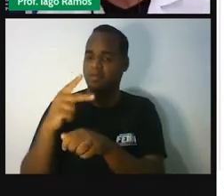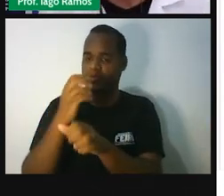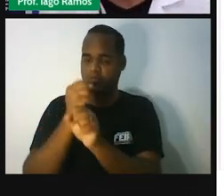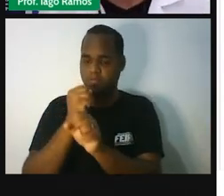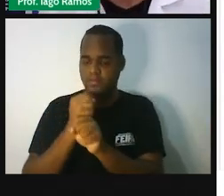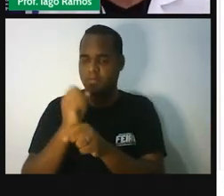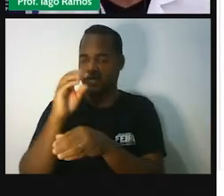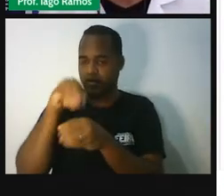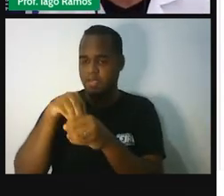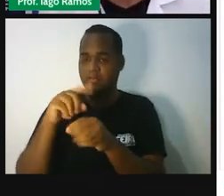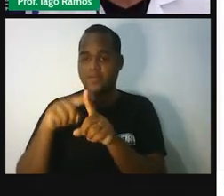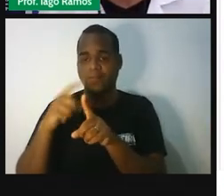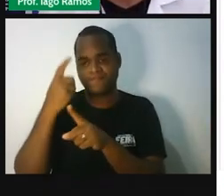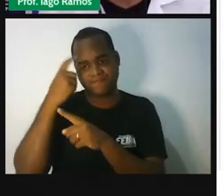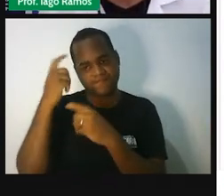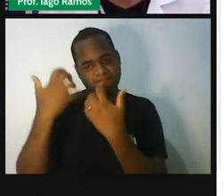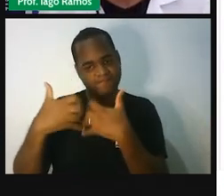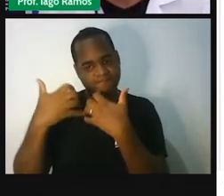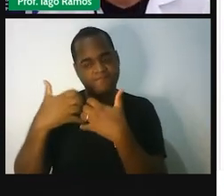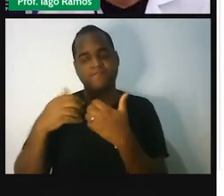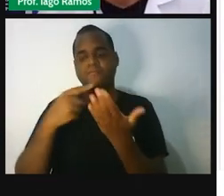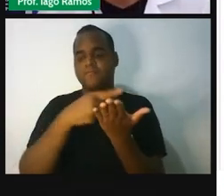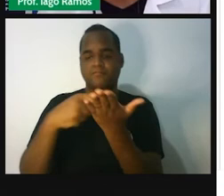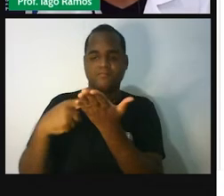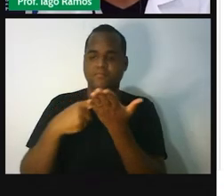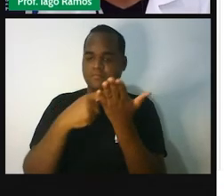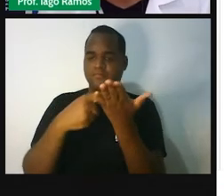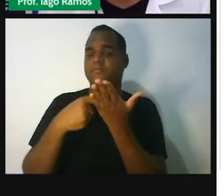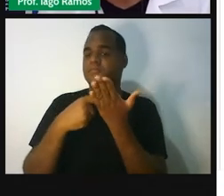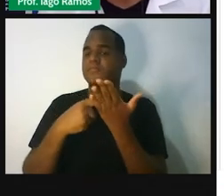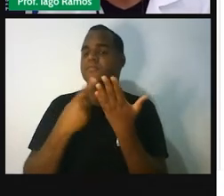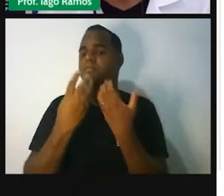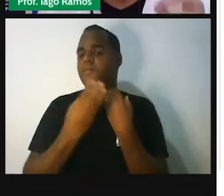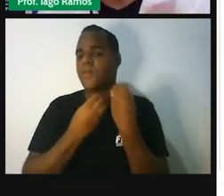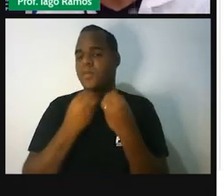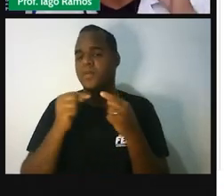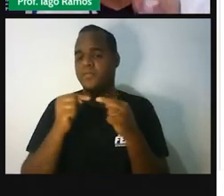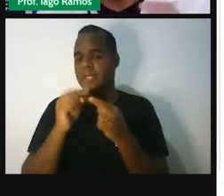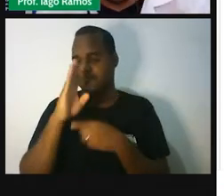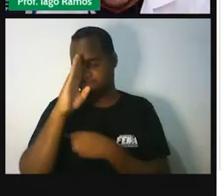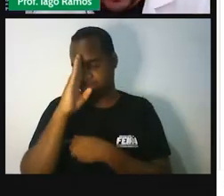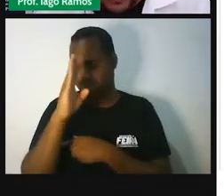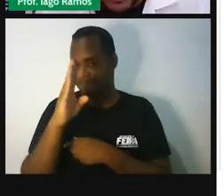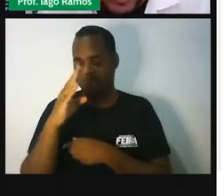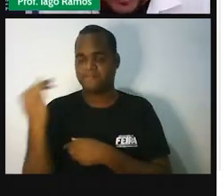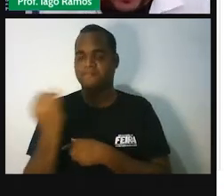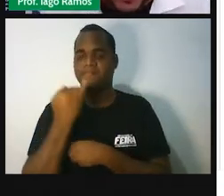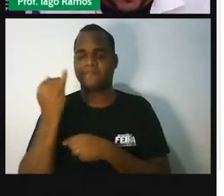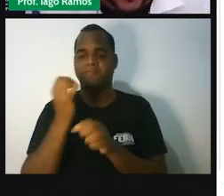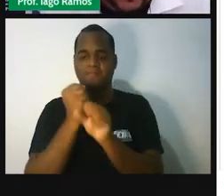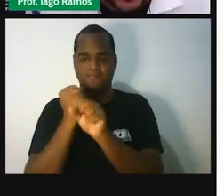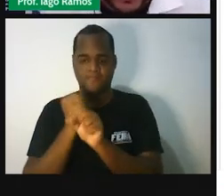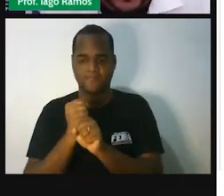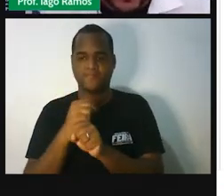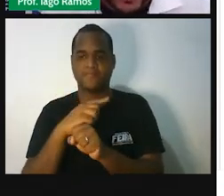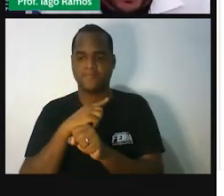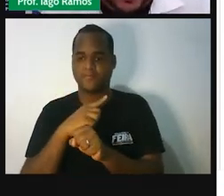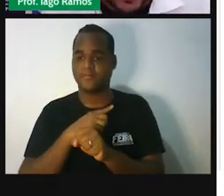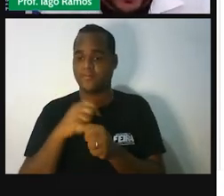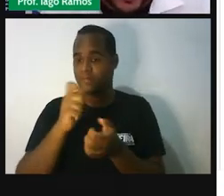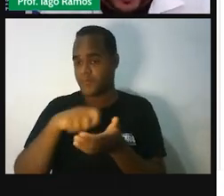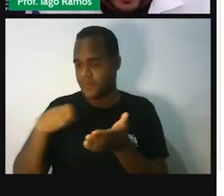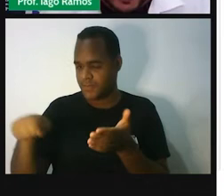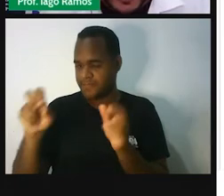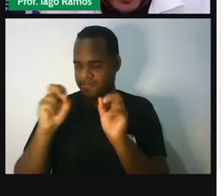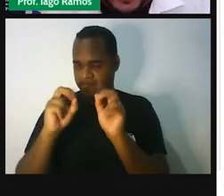dentro do raciocínio combinatório, ela é chamada de princípio fundamental da contagem. Eu vou anotar isso, olha.